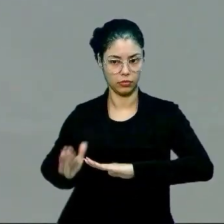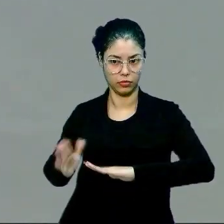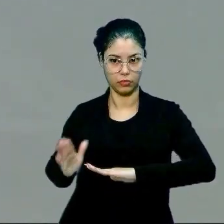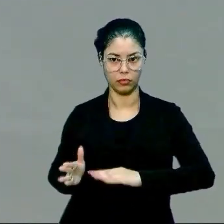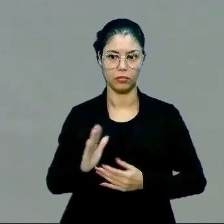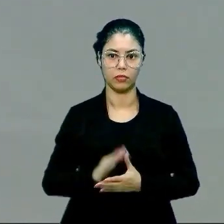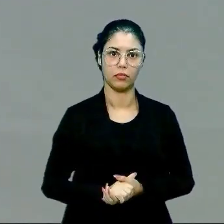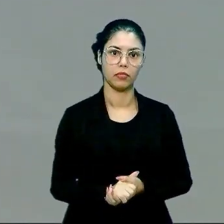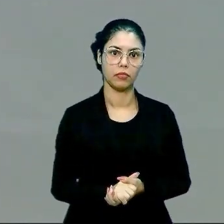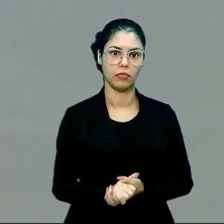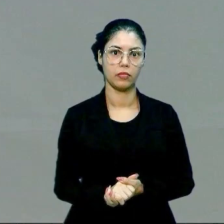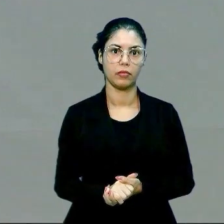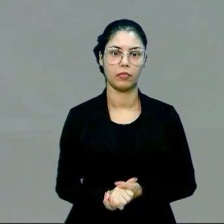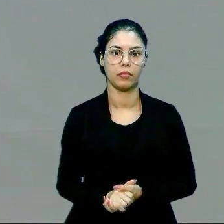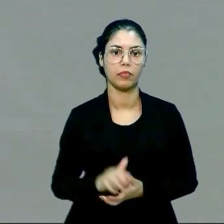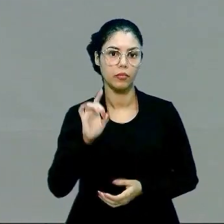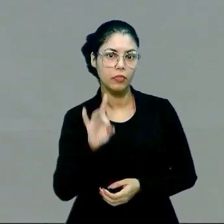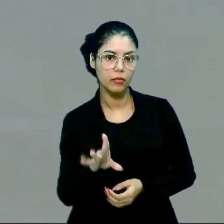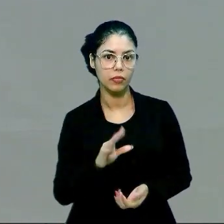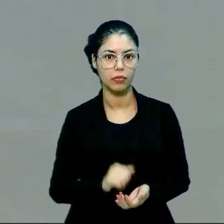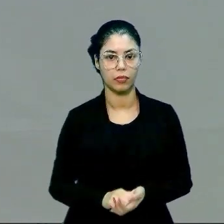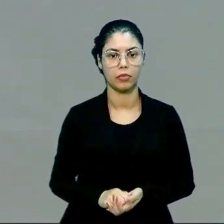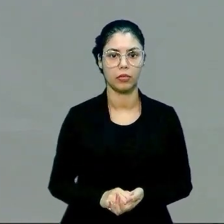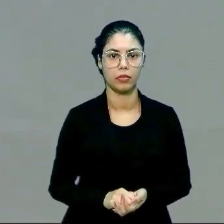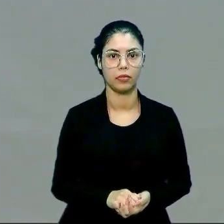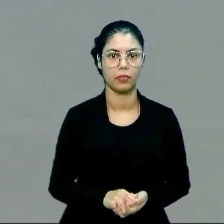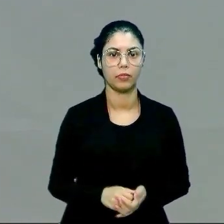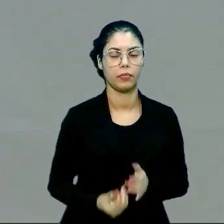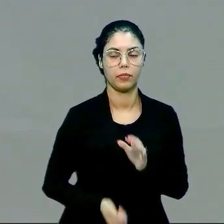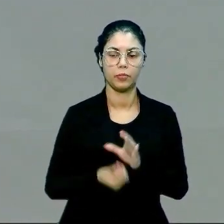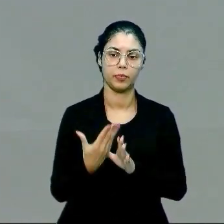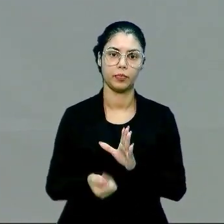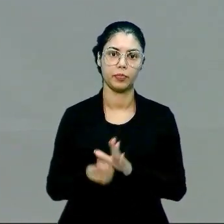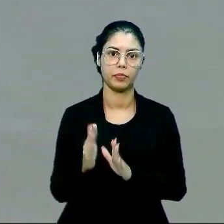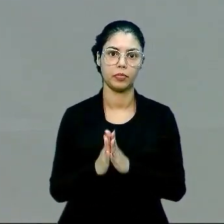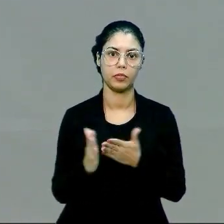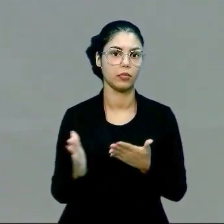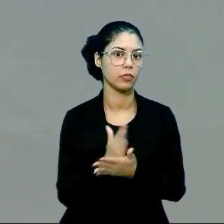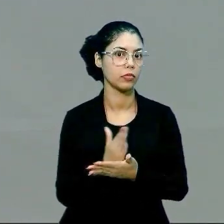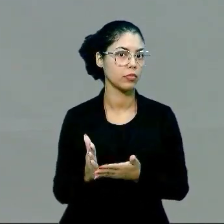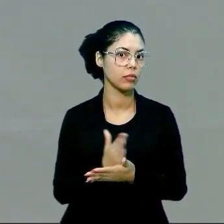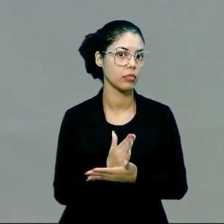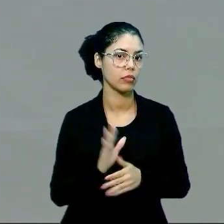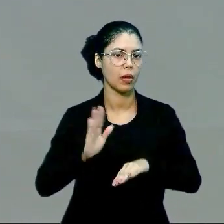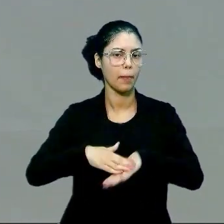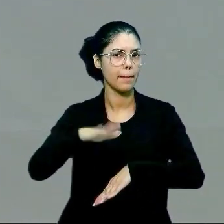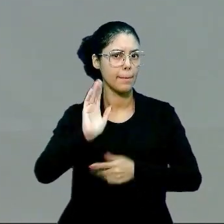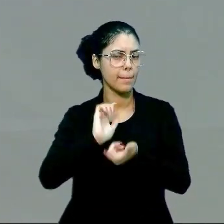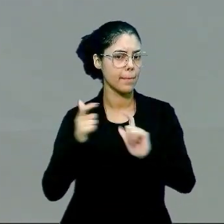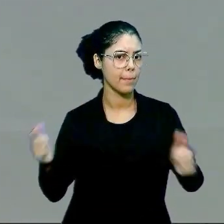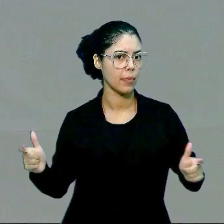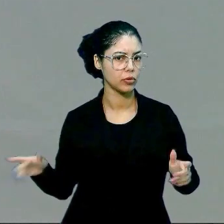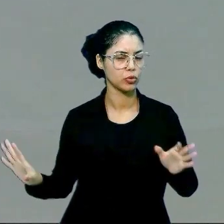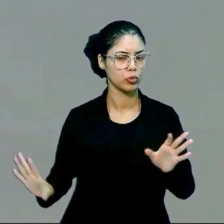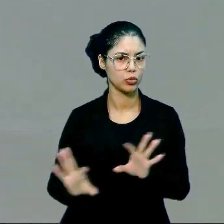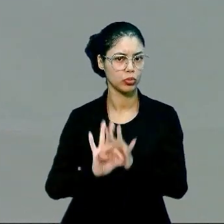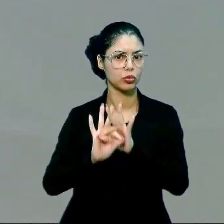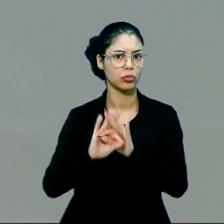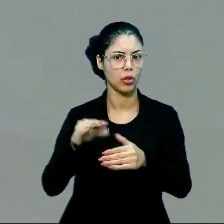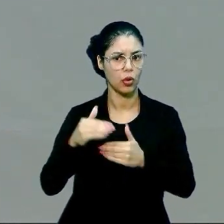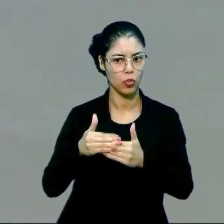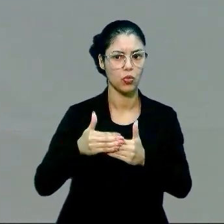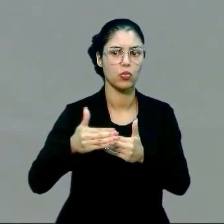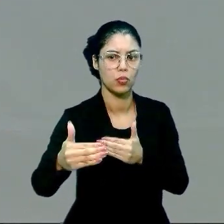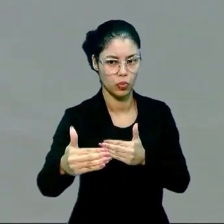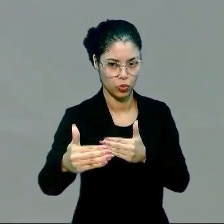da terceira fase, só que ele traz essa produção numa perspectiva mais transcendente, ultrapassa